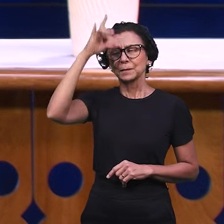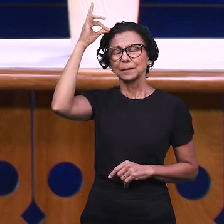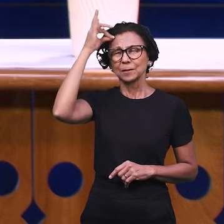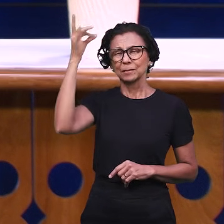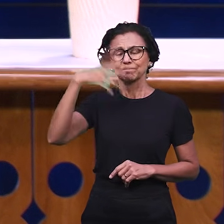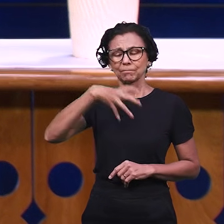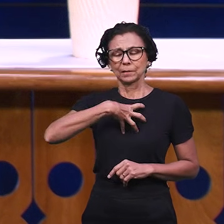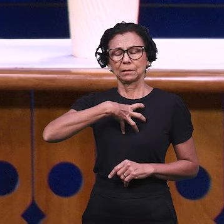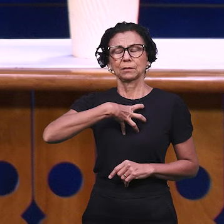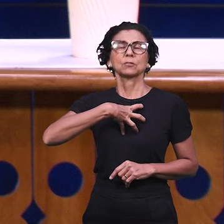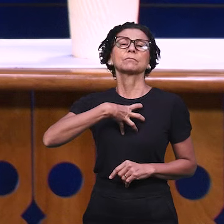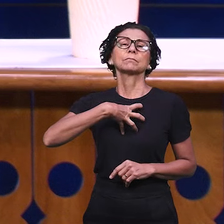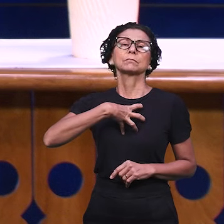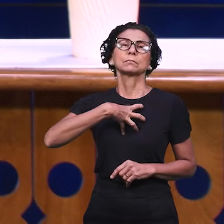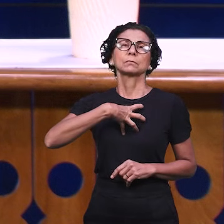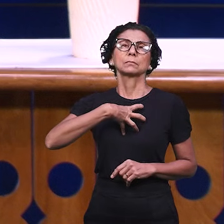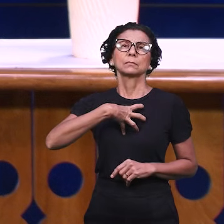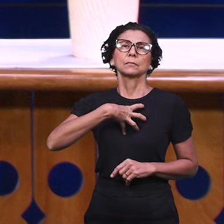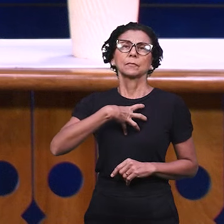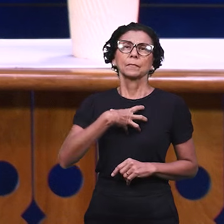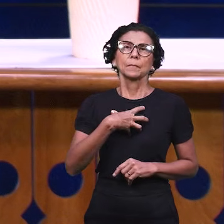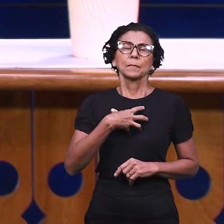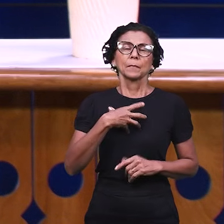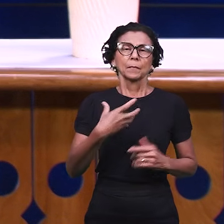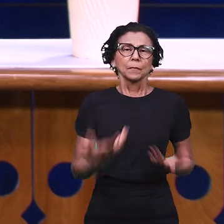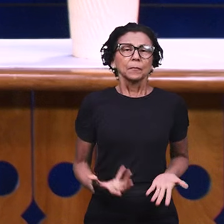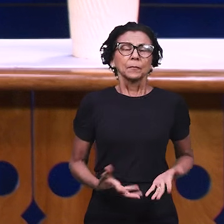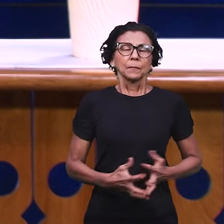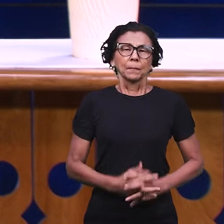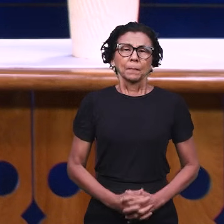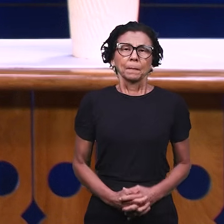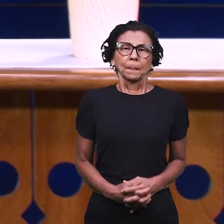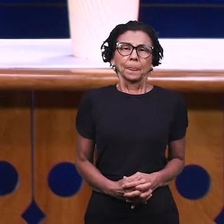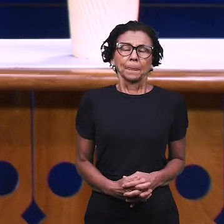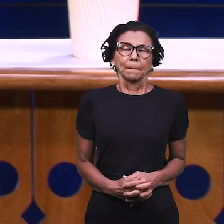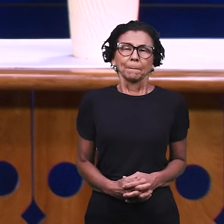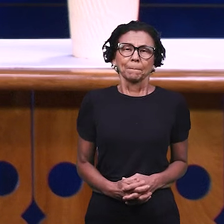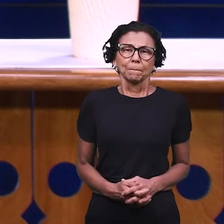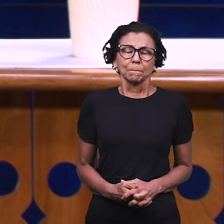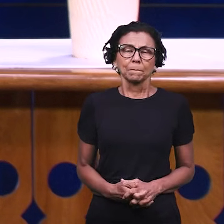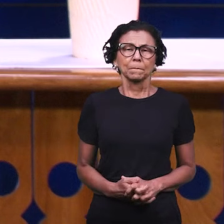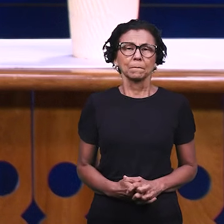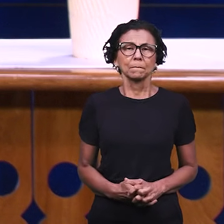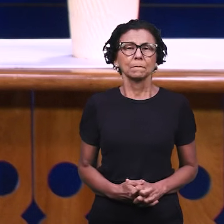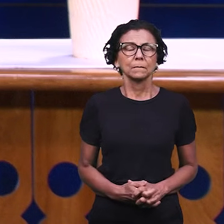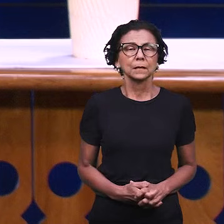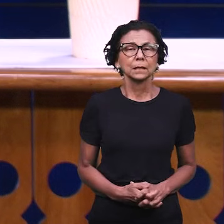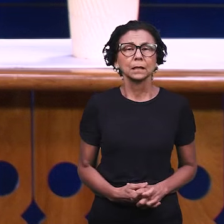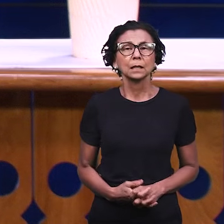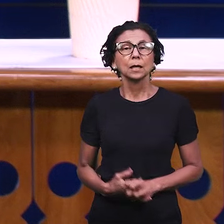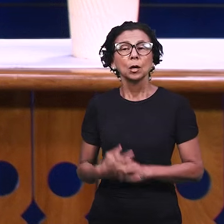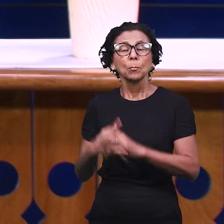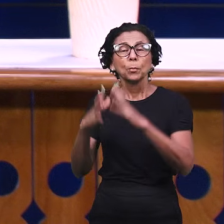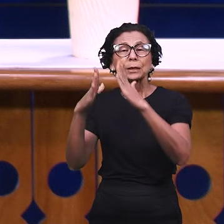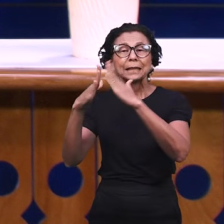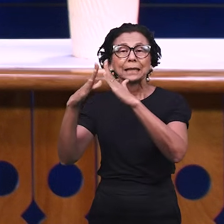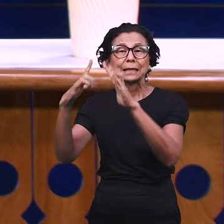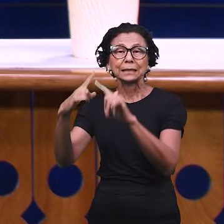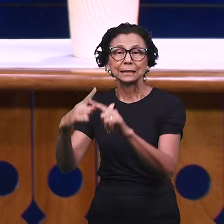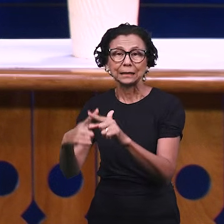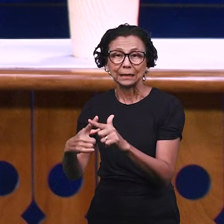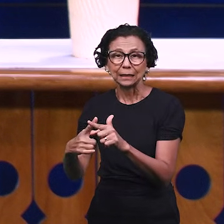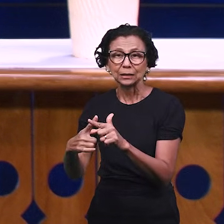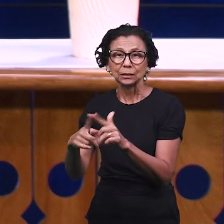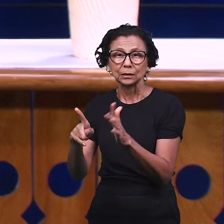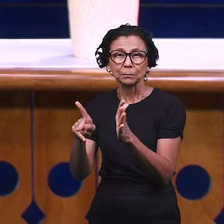aí o Senhor testificou. Então é importante nós entendermos isso. A igreja do Senhor, ela tem o Espírito Santo. E ela anda